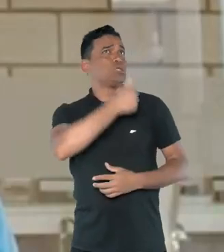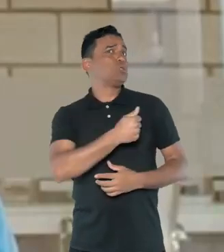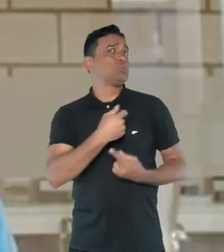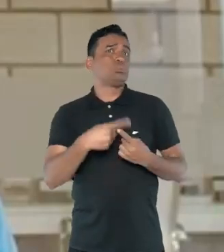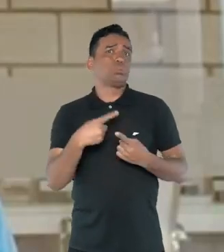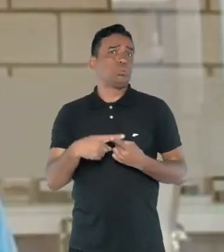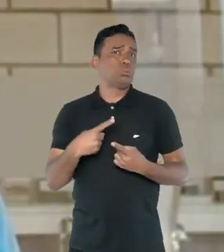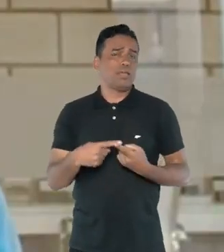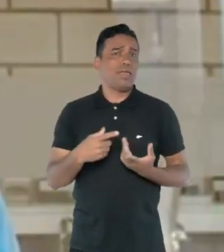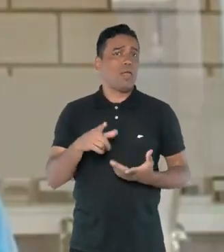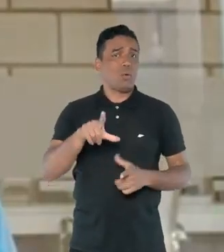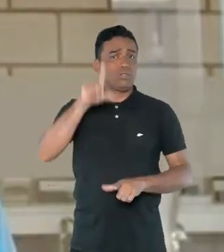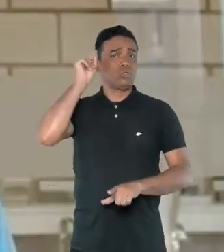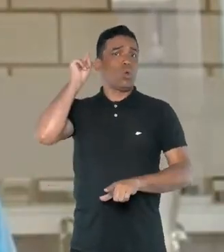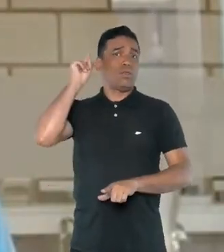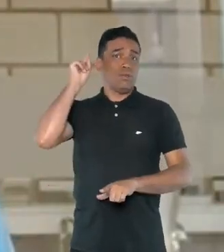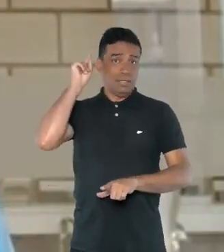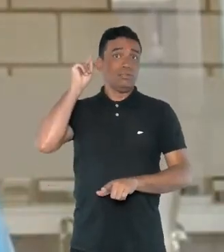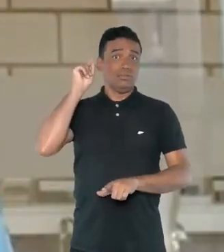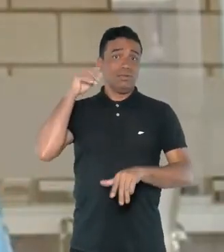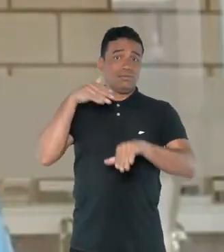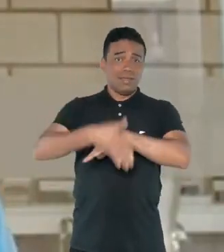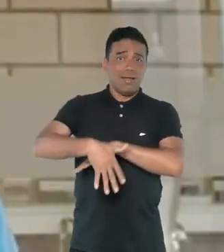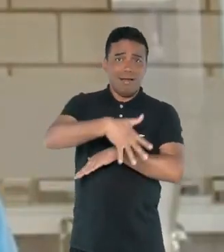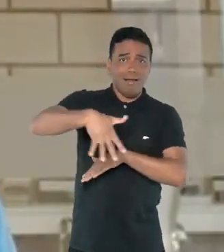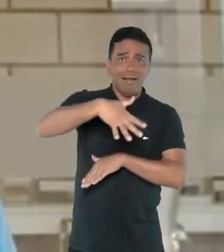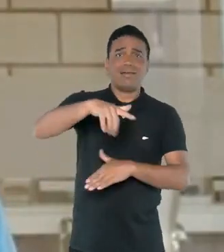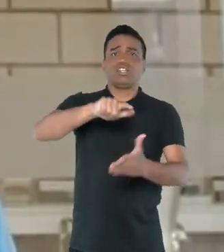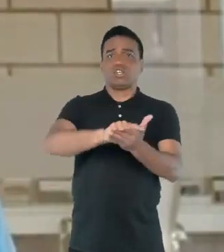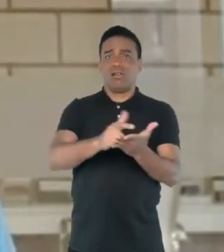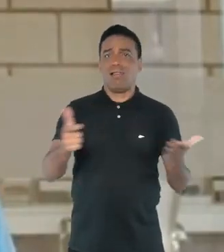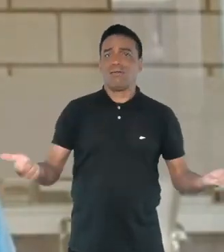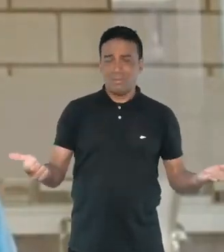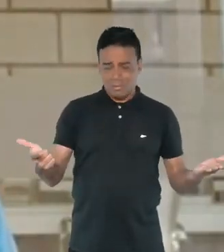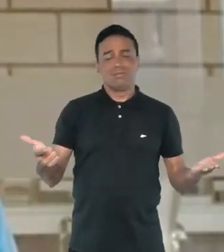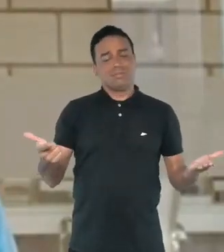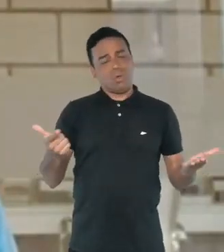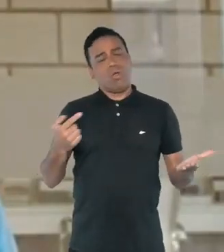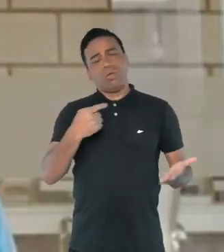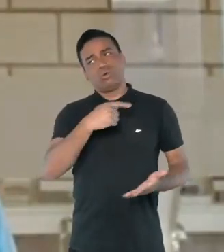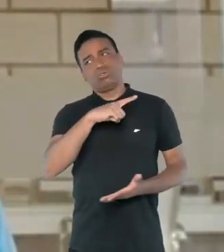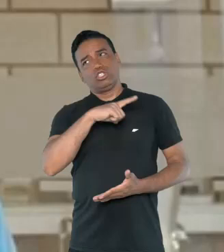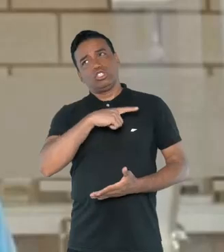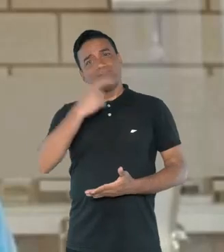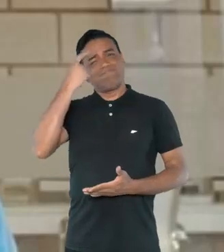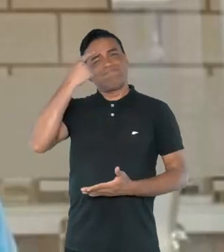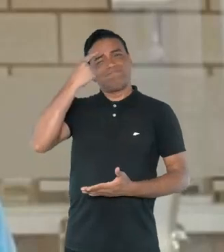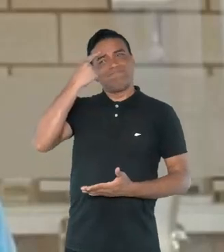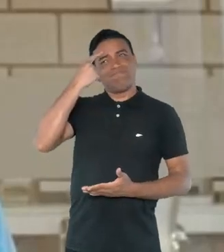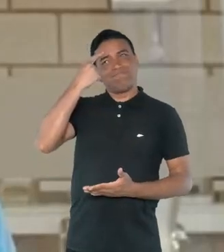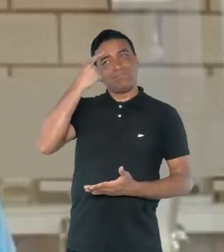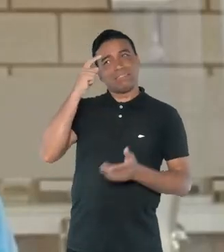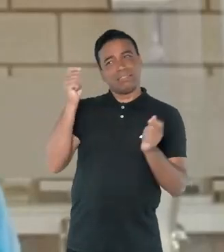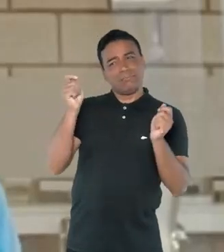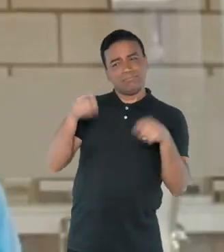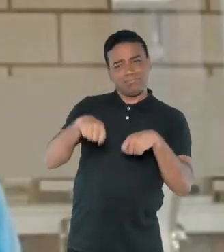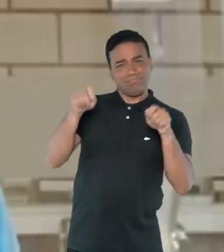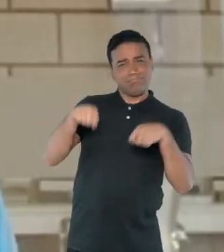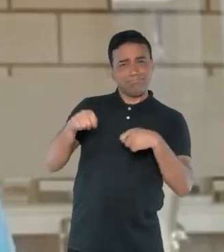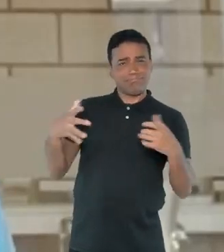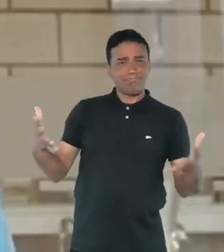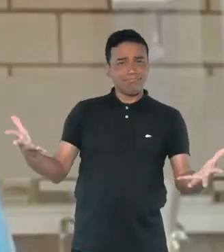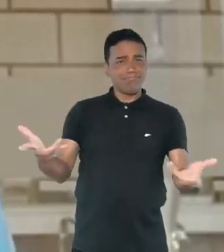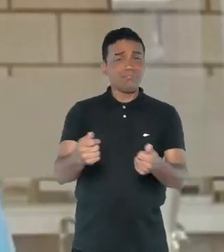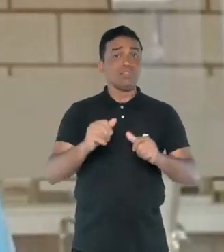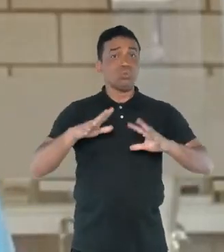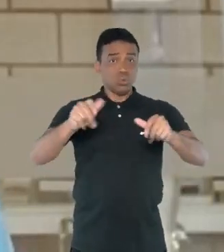quando eu decidi ser jornalista, eu tinha muito em mente essa capacidade que eu acho que